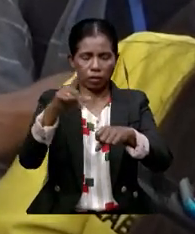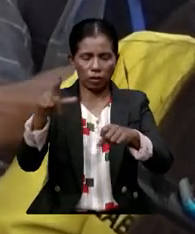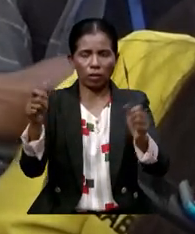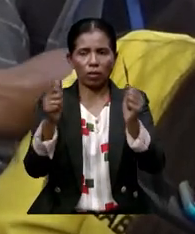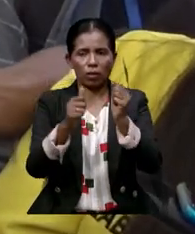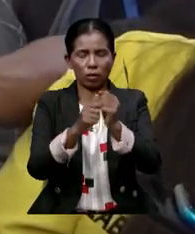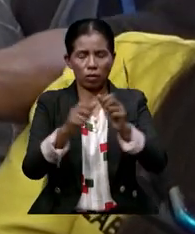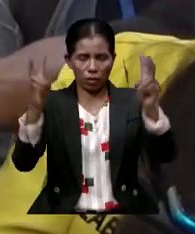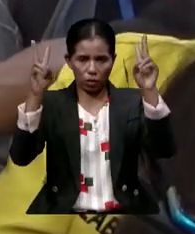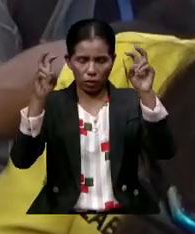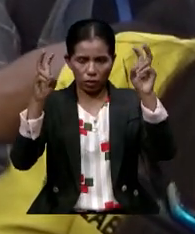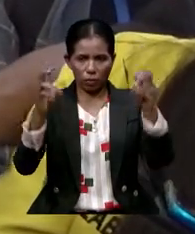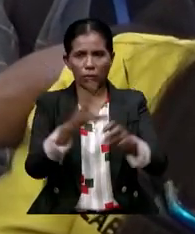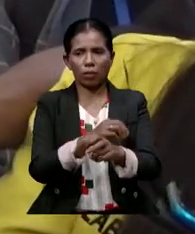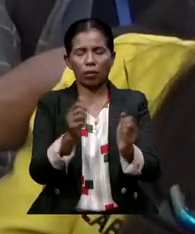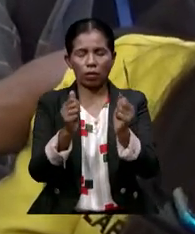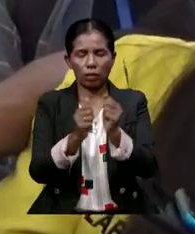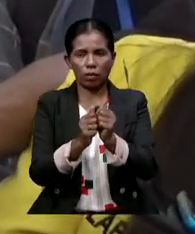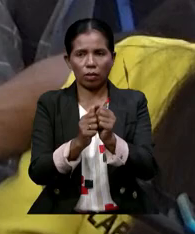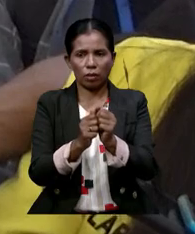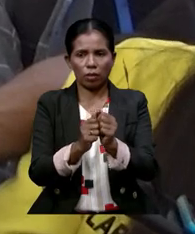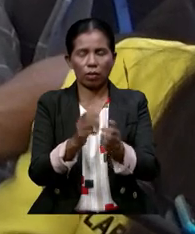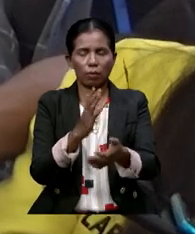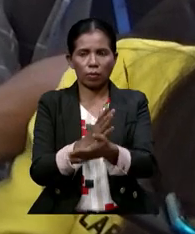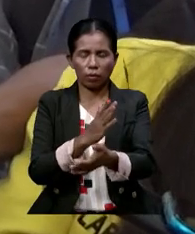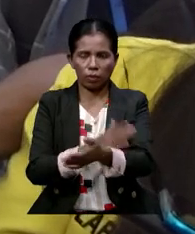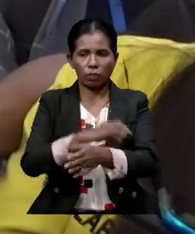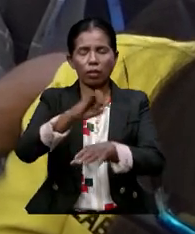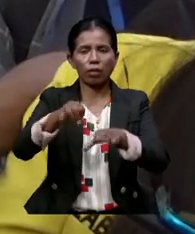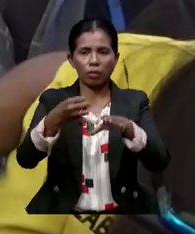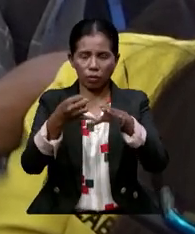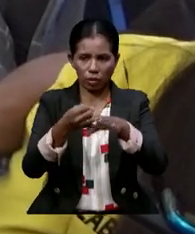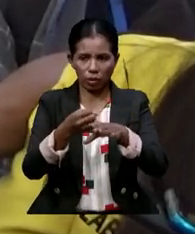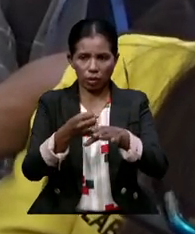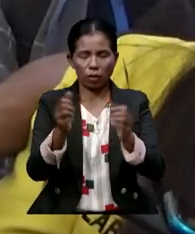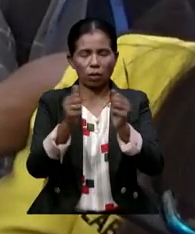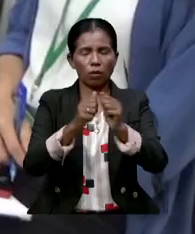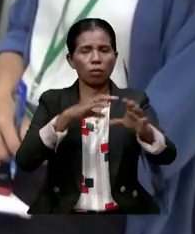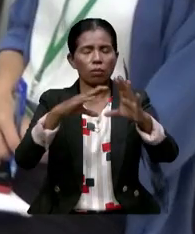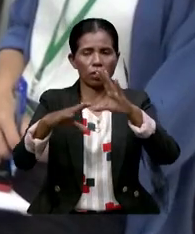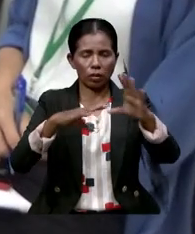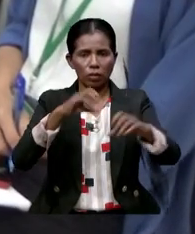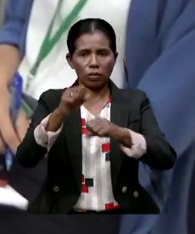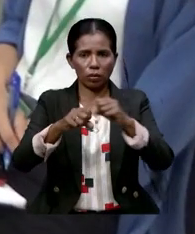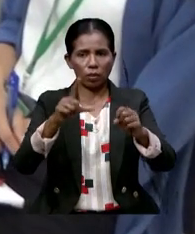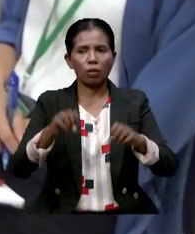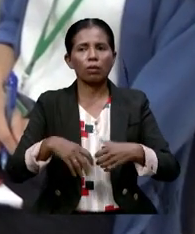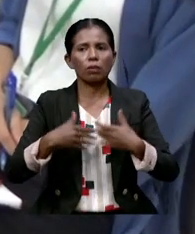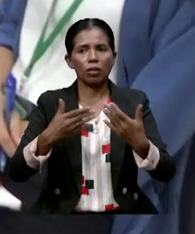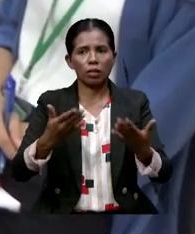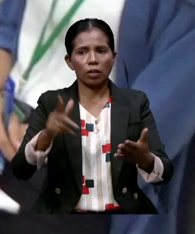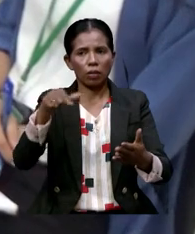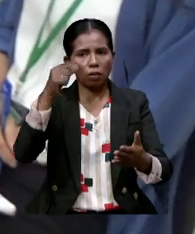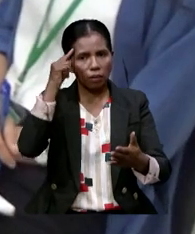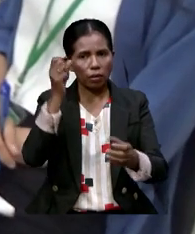meu tópico, o meu tema, promove inclusão ou comunicação social. Tanto o governo,